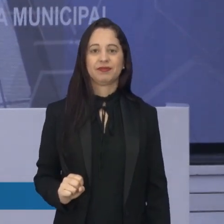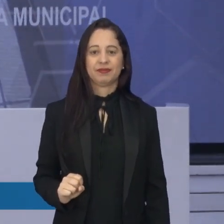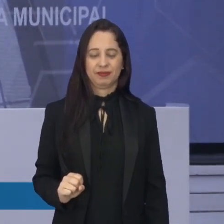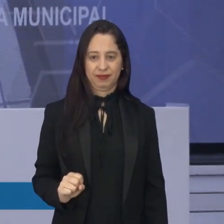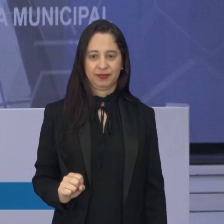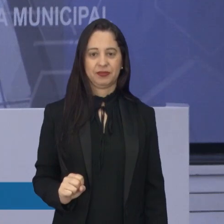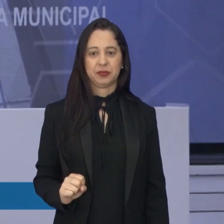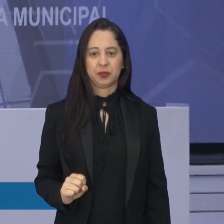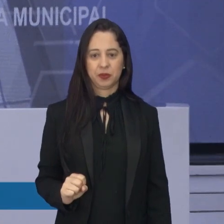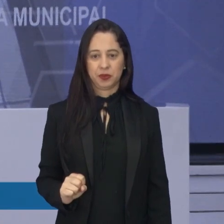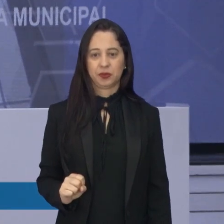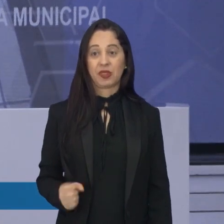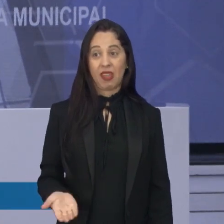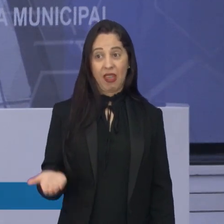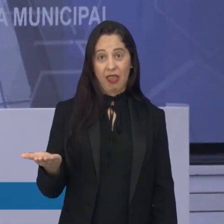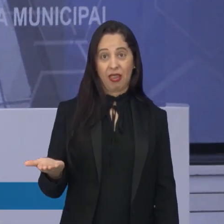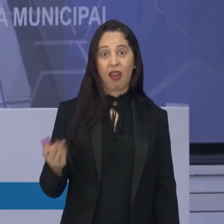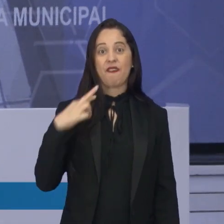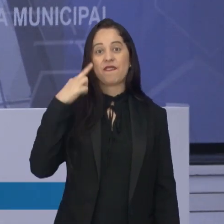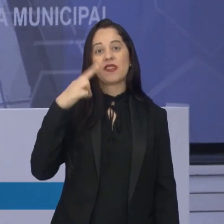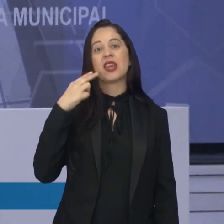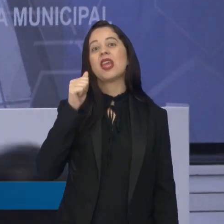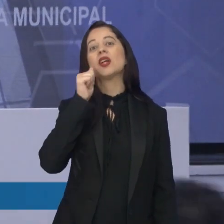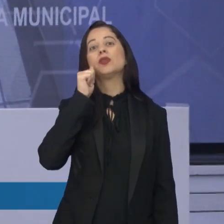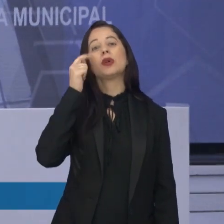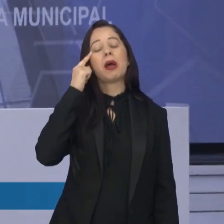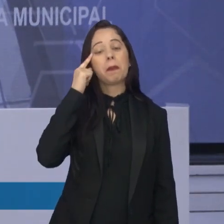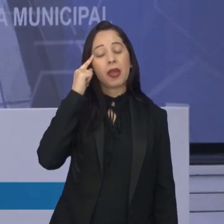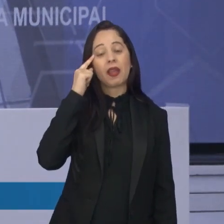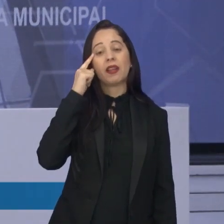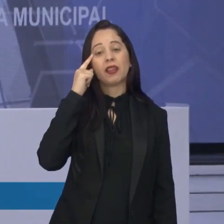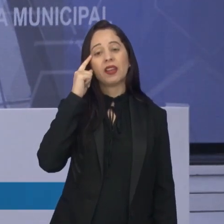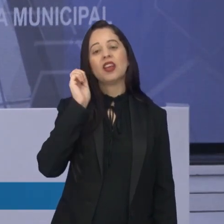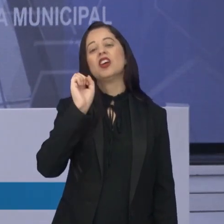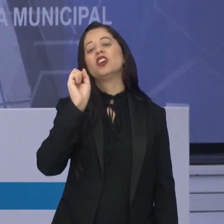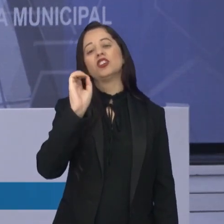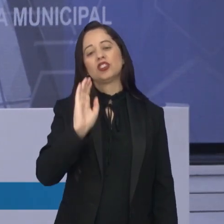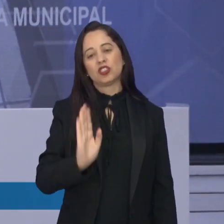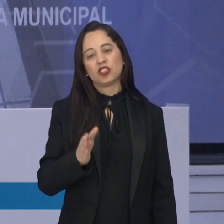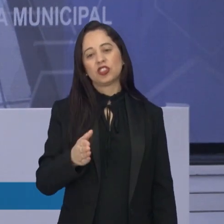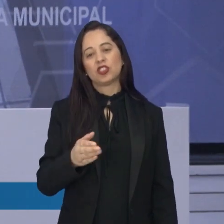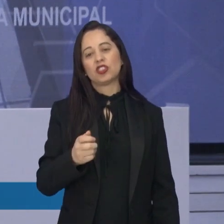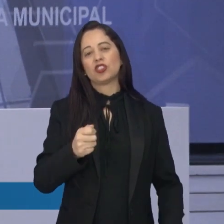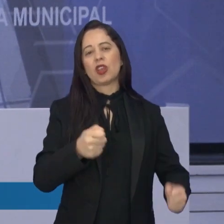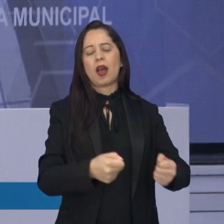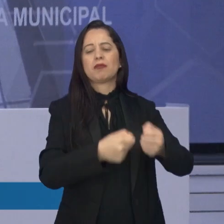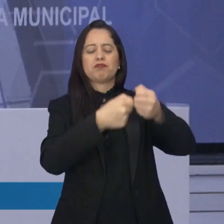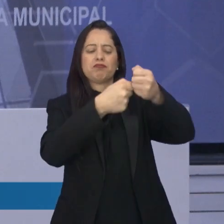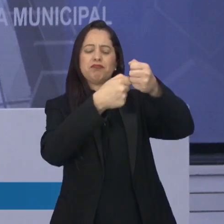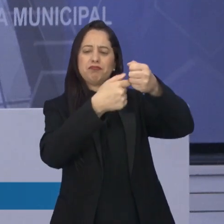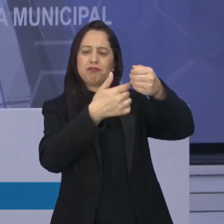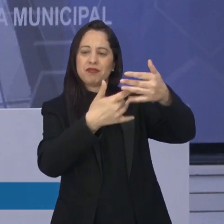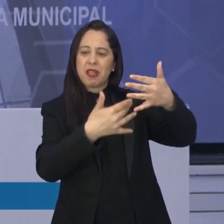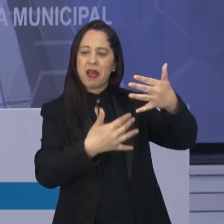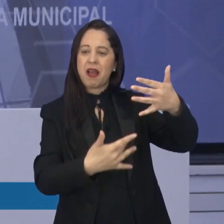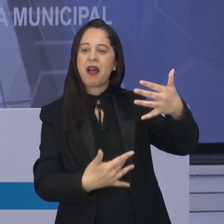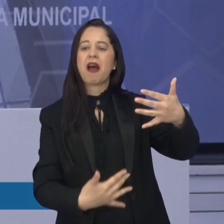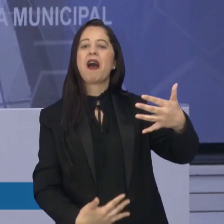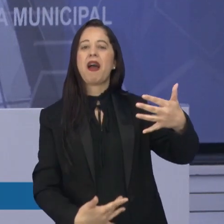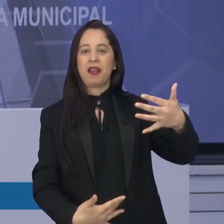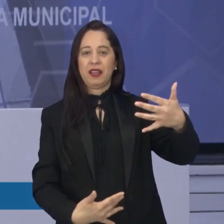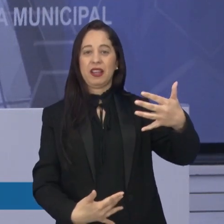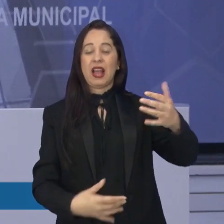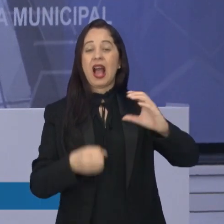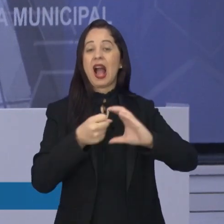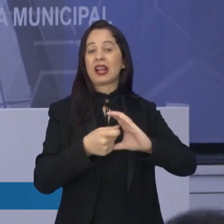Felizmente, a Amélia já fez um rico perfil dos